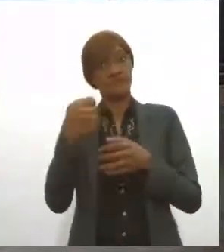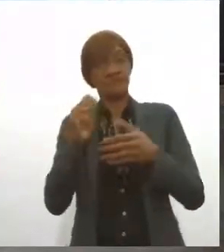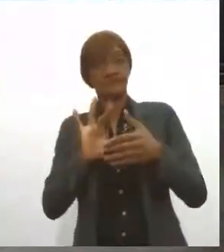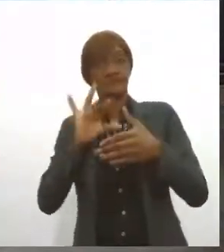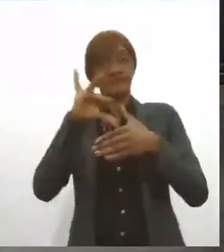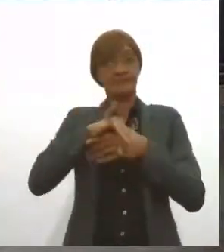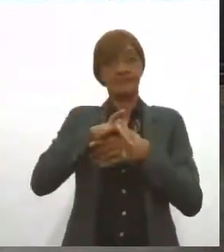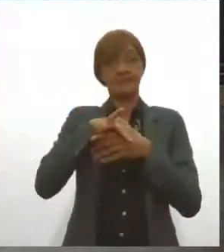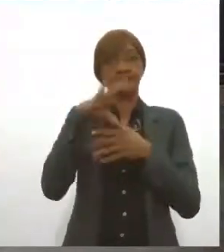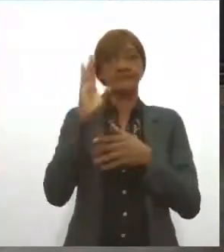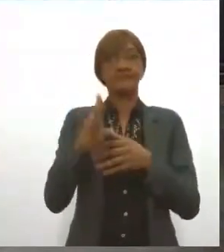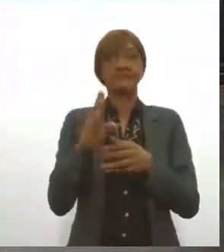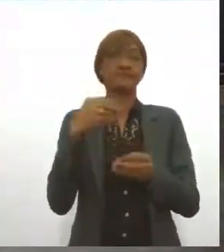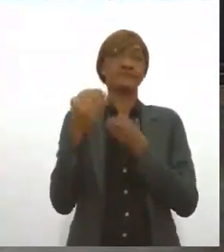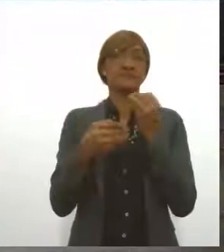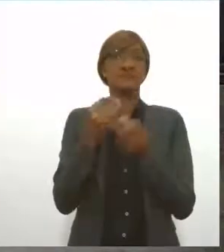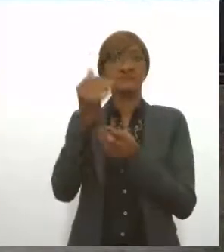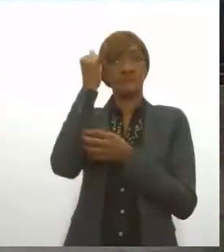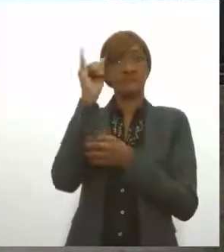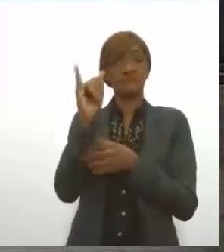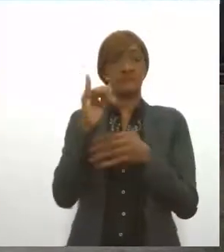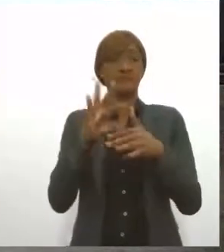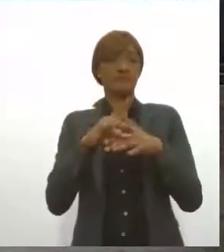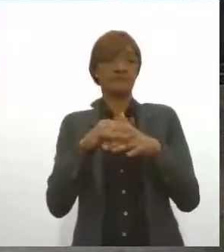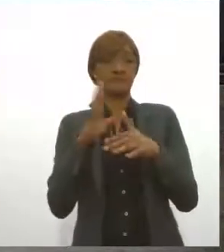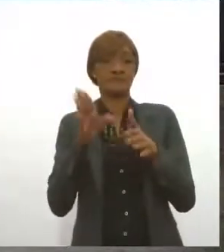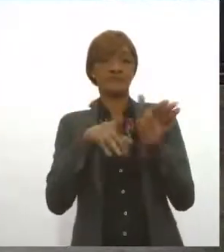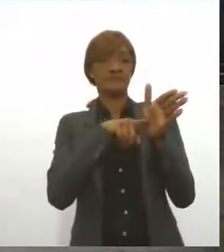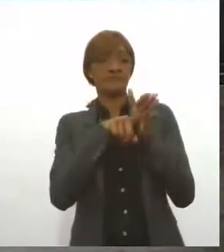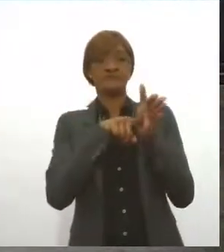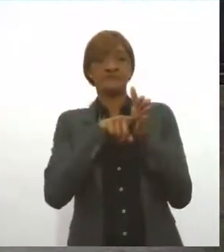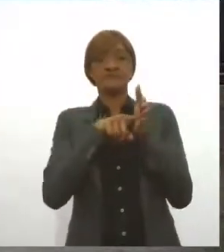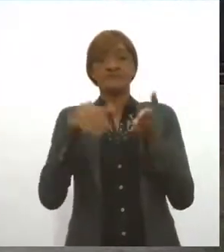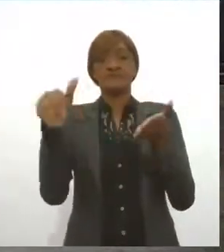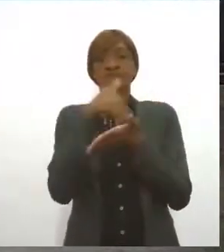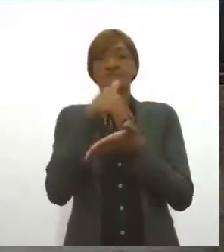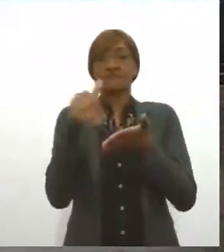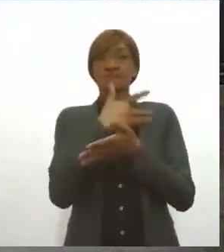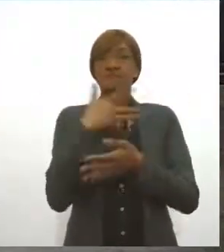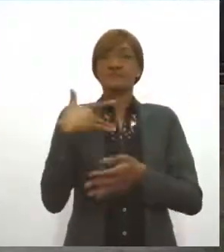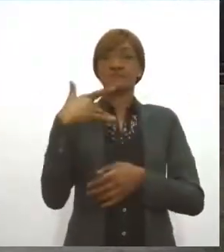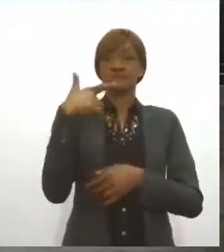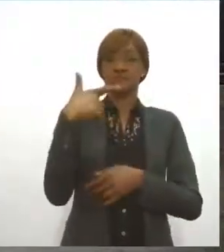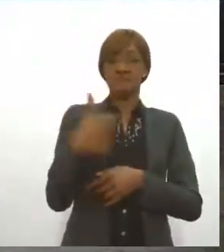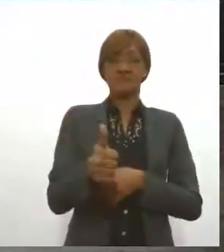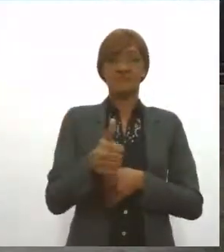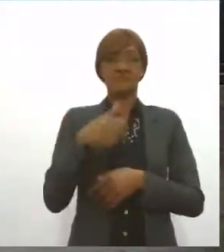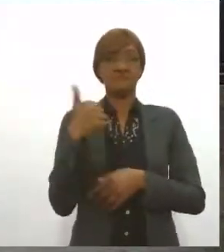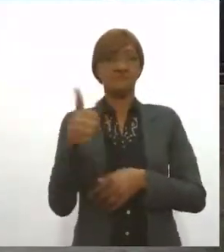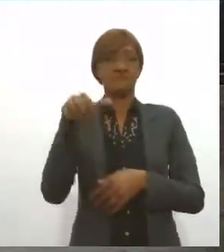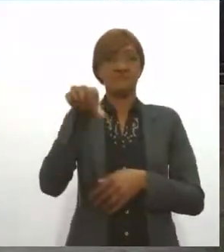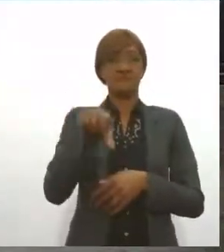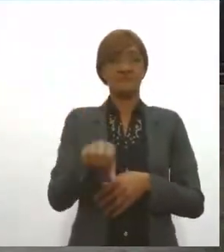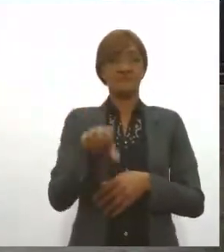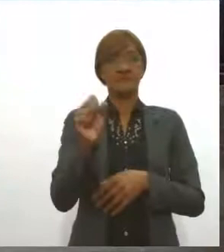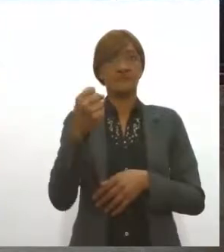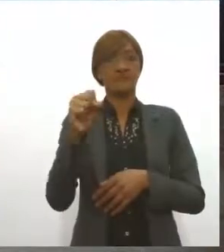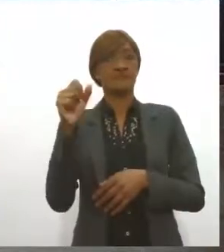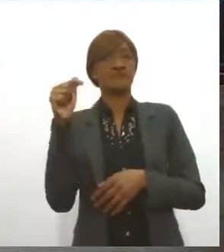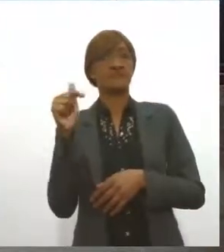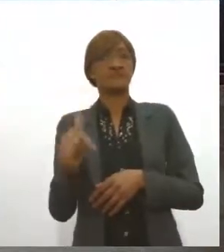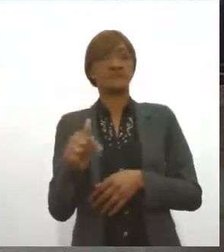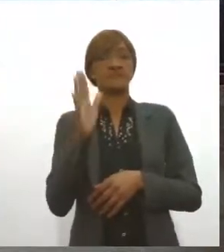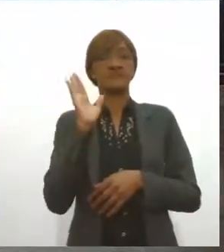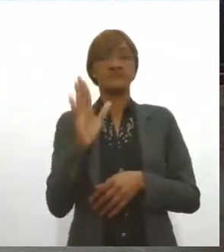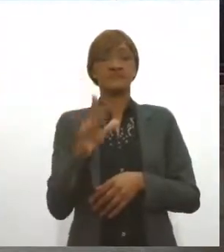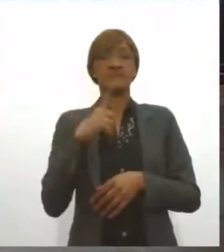e prevenção contra a doença. Segundo os dados da Secretaria de Estado da Saúde, desde 1987 foram